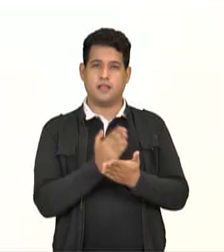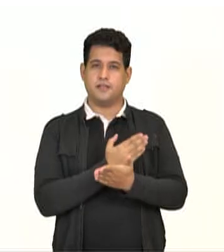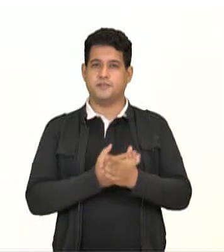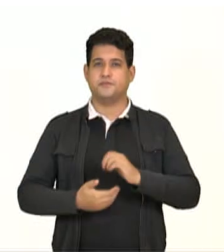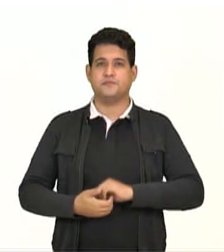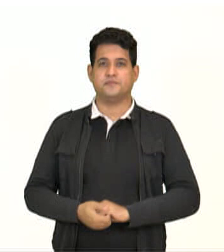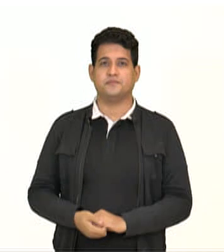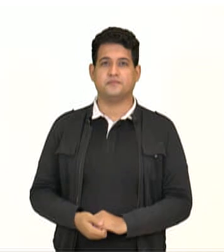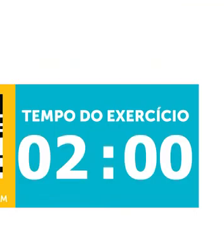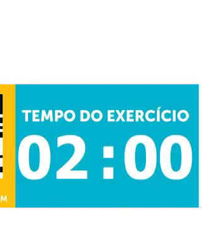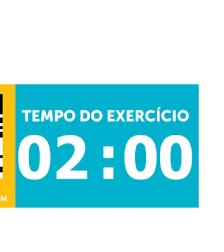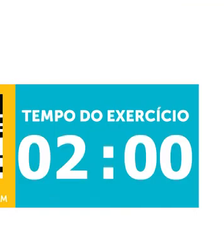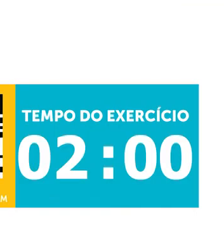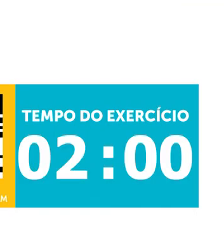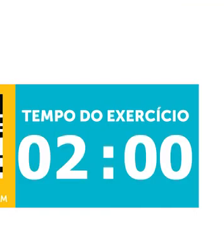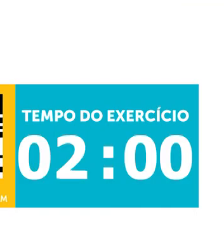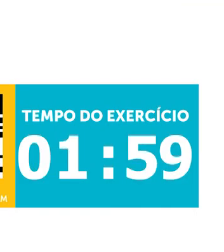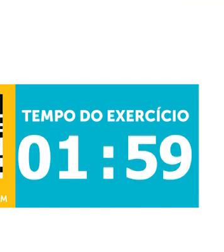caderno.